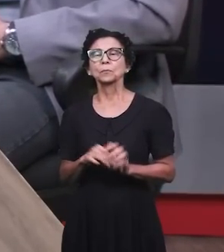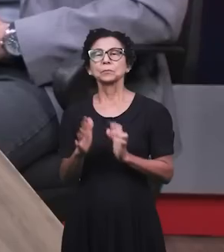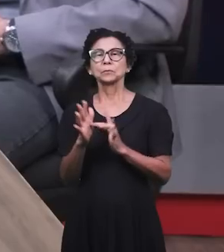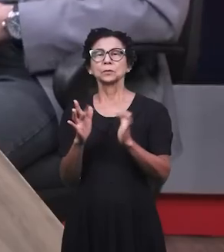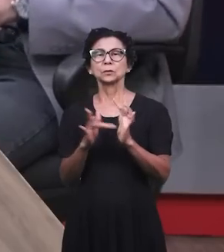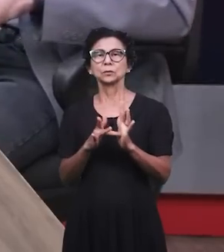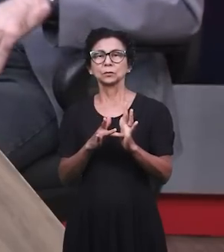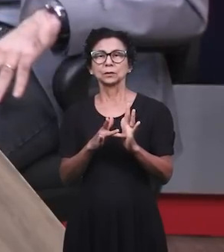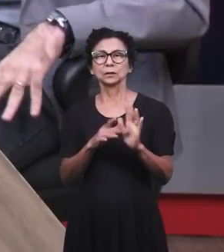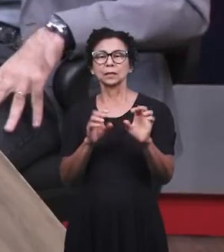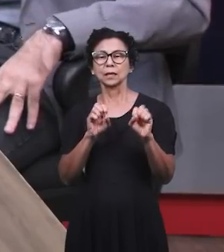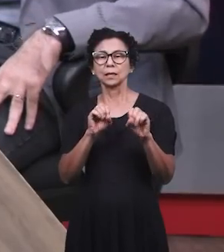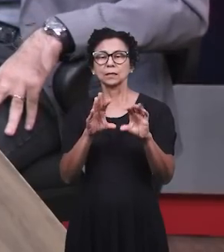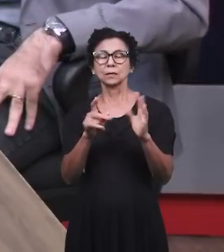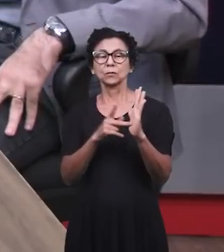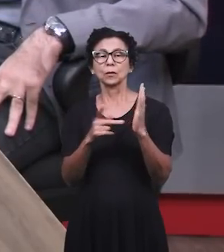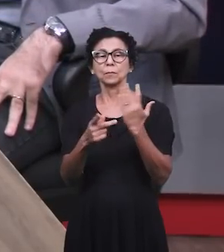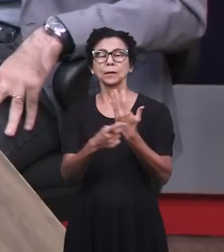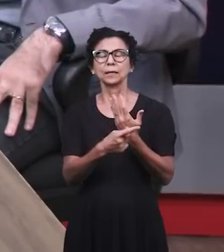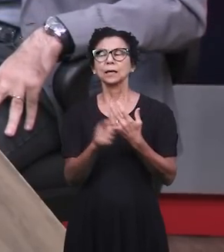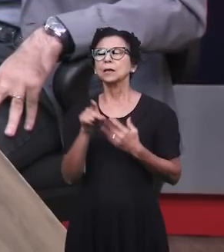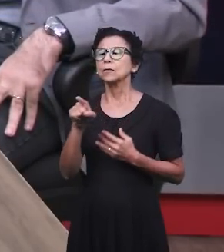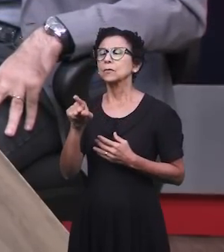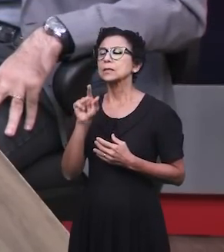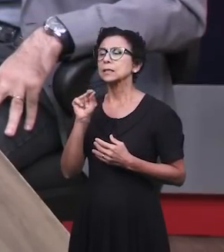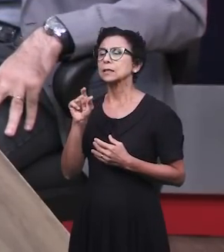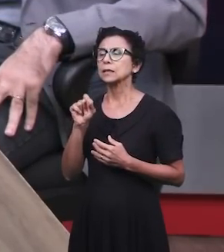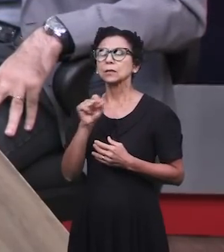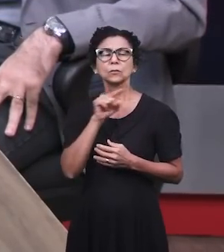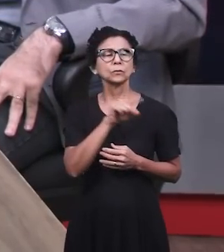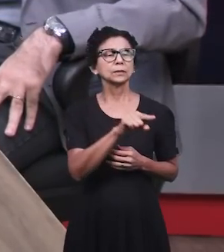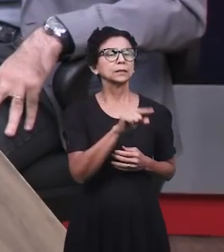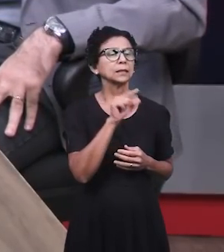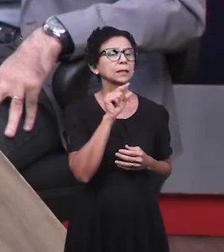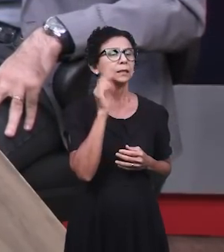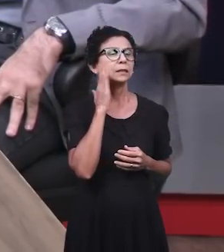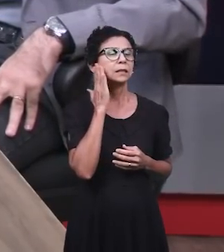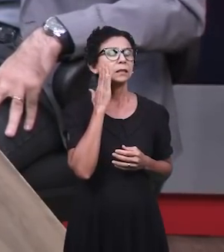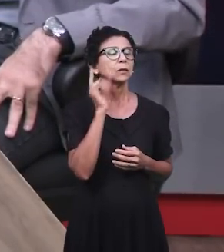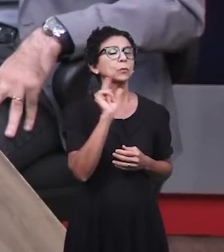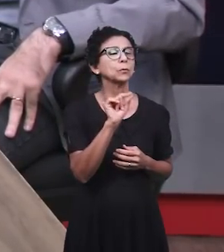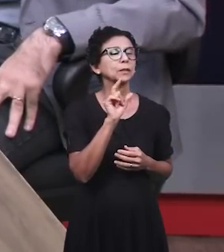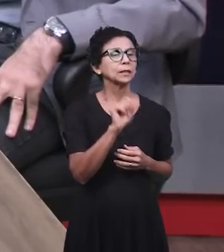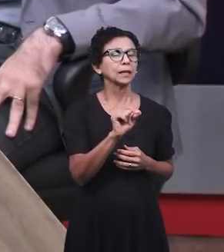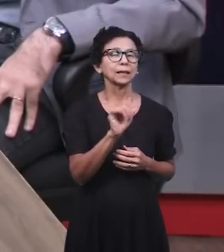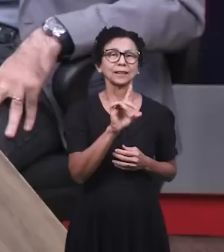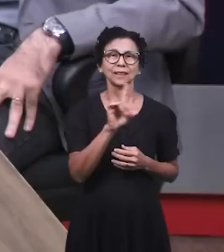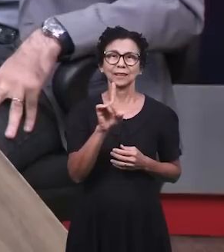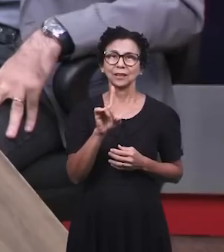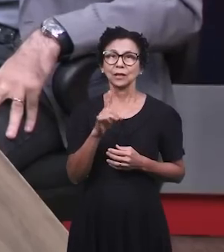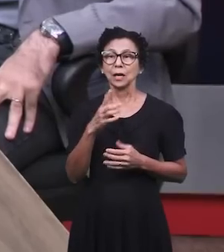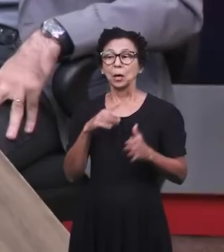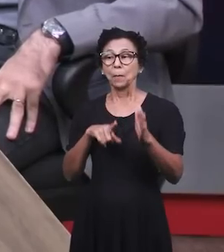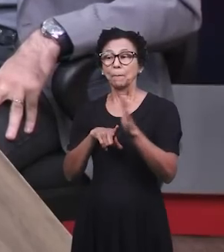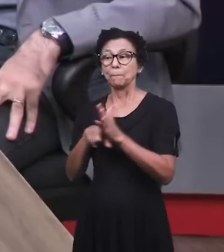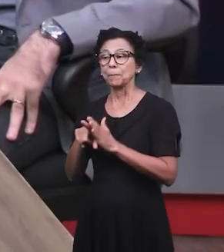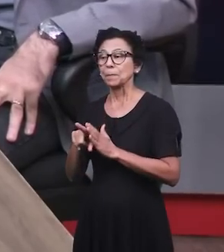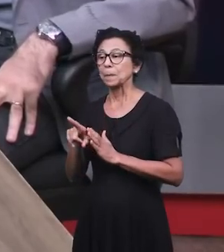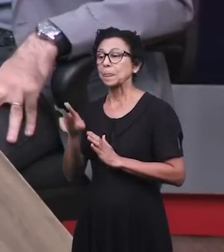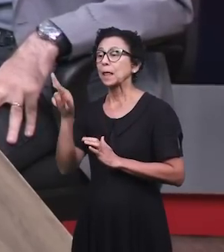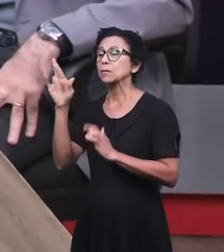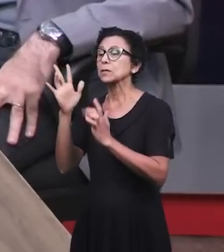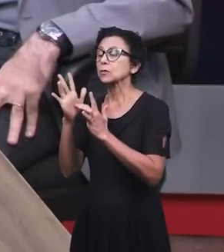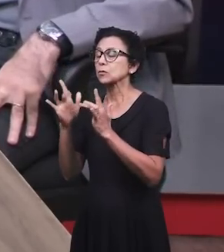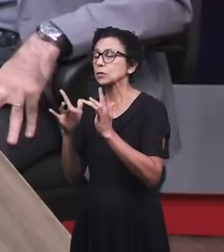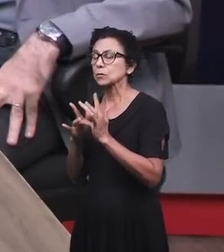do semeador? Eu entendi assim, eu entendi. Eles foram na fonte, eles foram na origem. Senhor, o que o